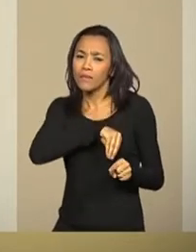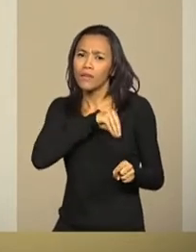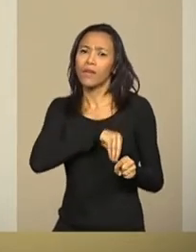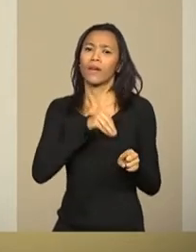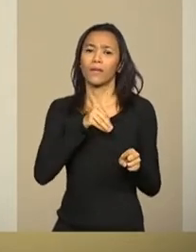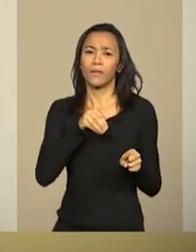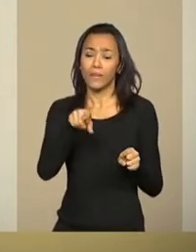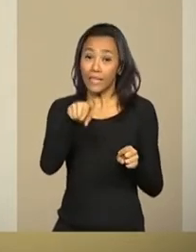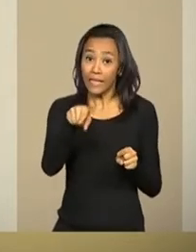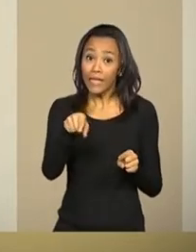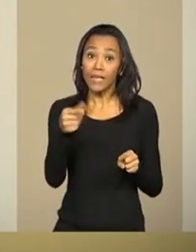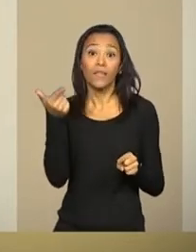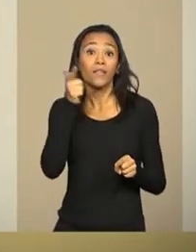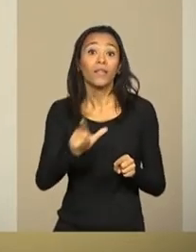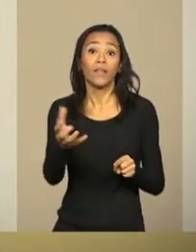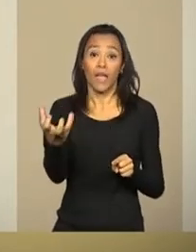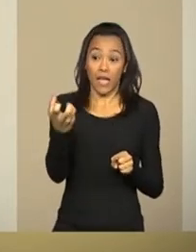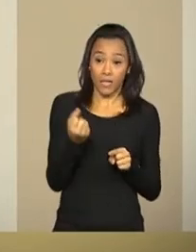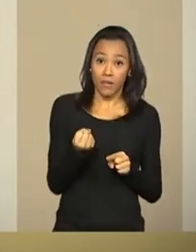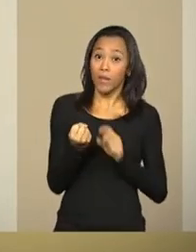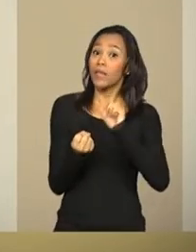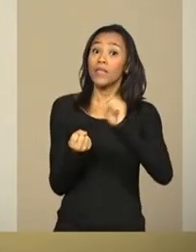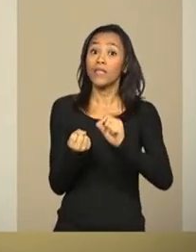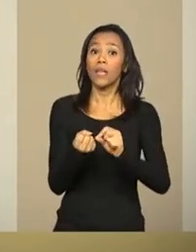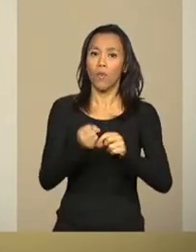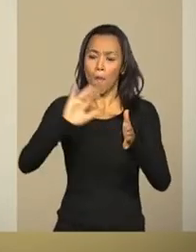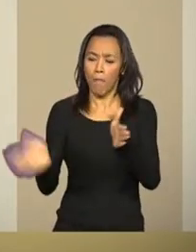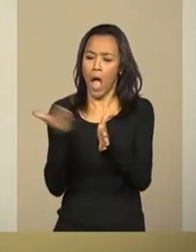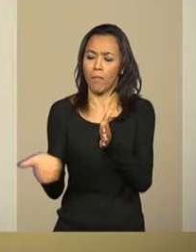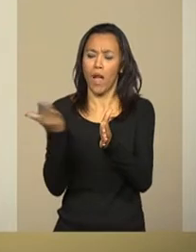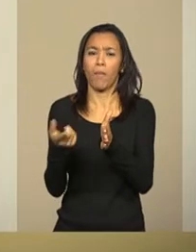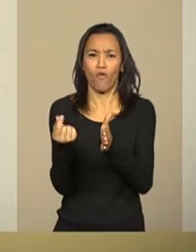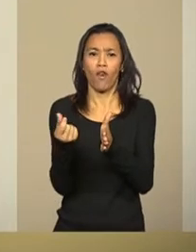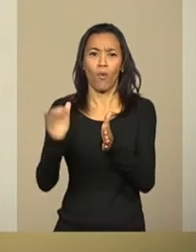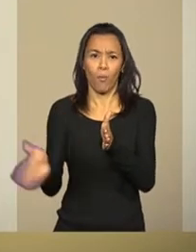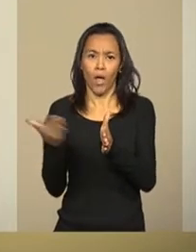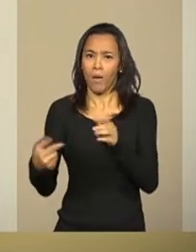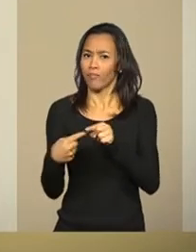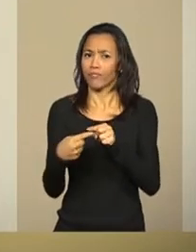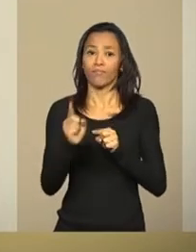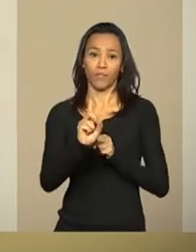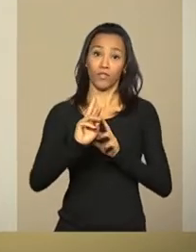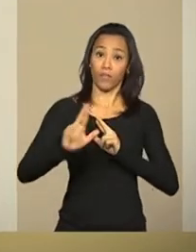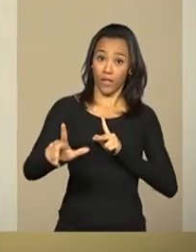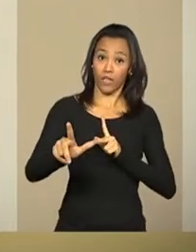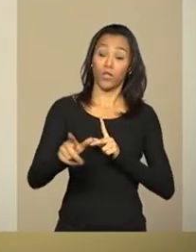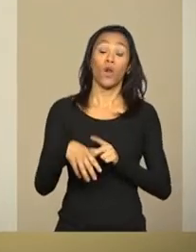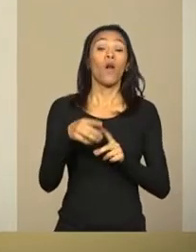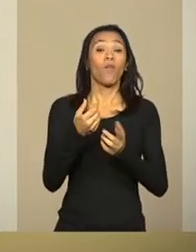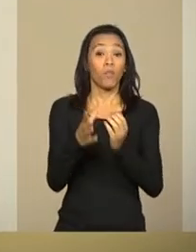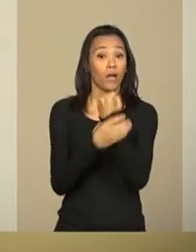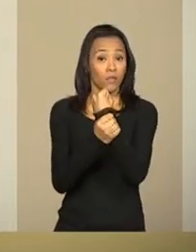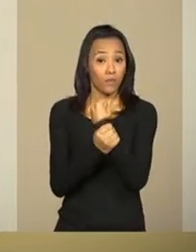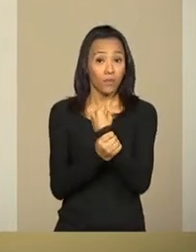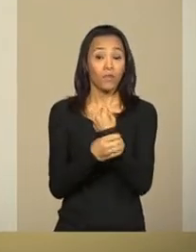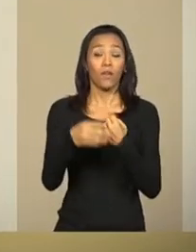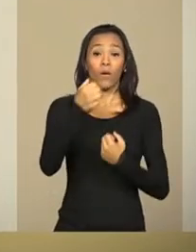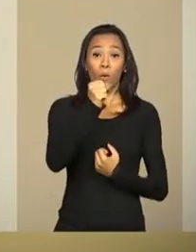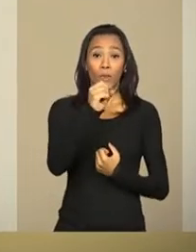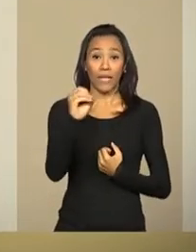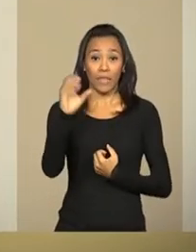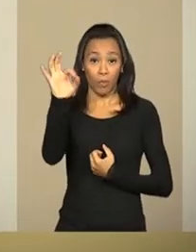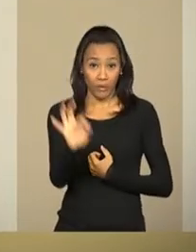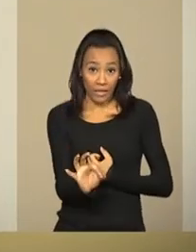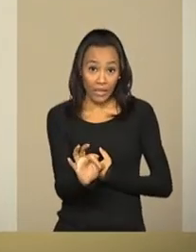agricultor espera receber e não o custo da produção. Nós vamos garantir, então, Luciano, 80% desta